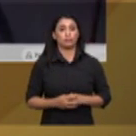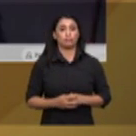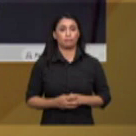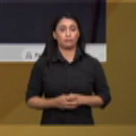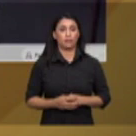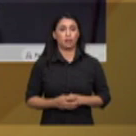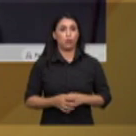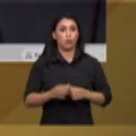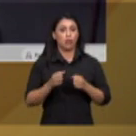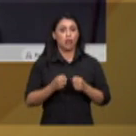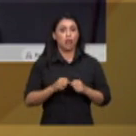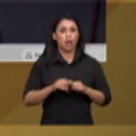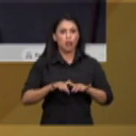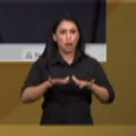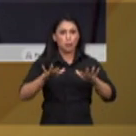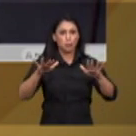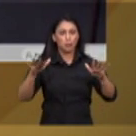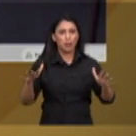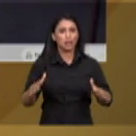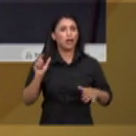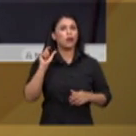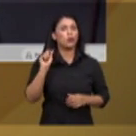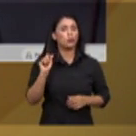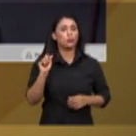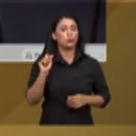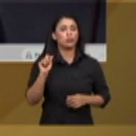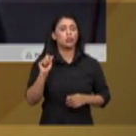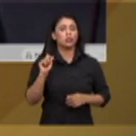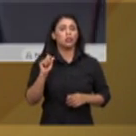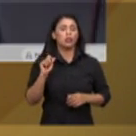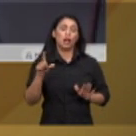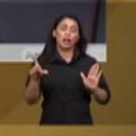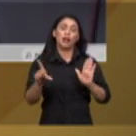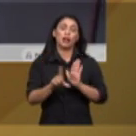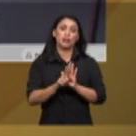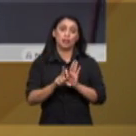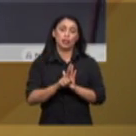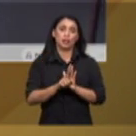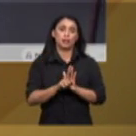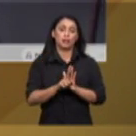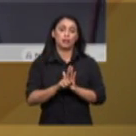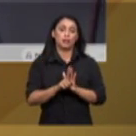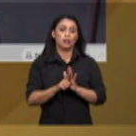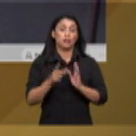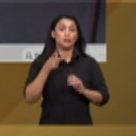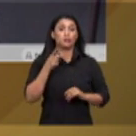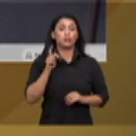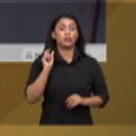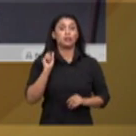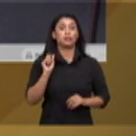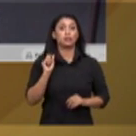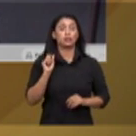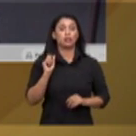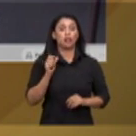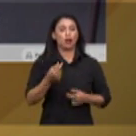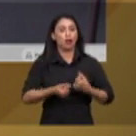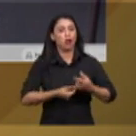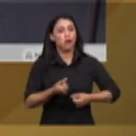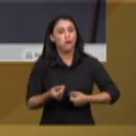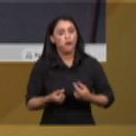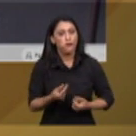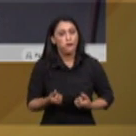ao guarda-chuva que o código, que a legislação penal extravagante denomina de lavagem de